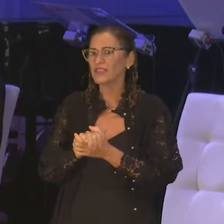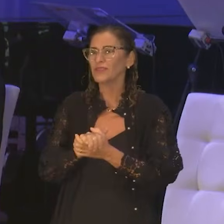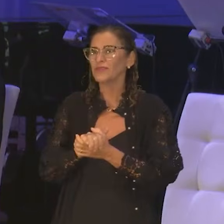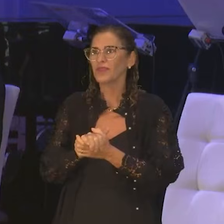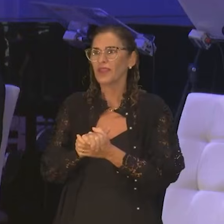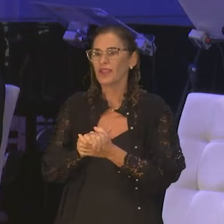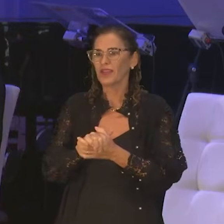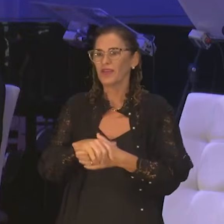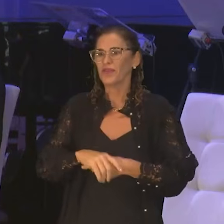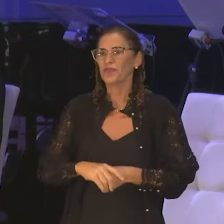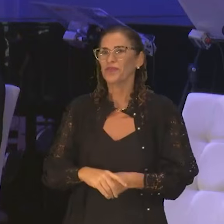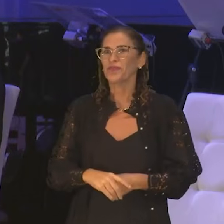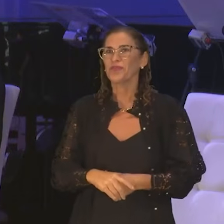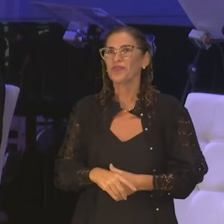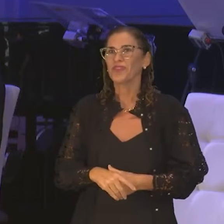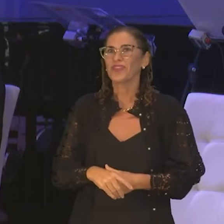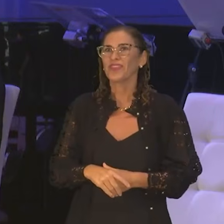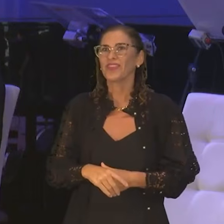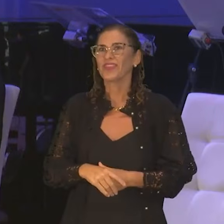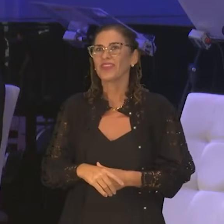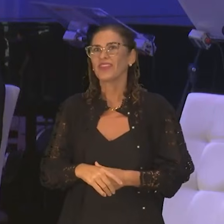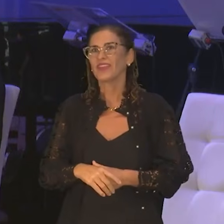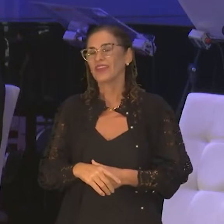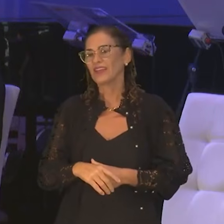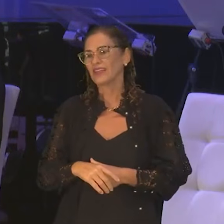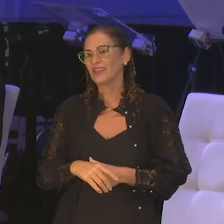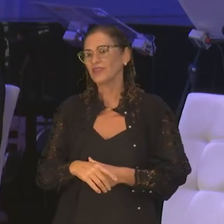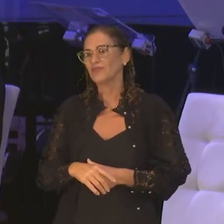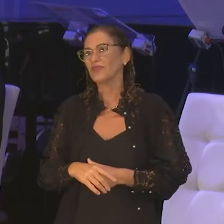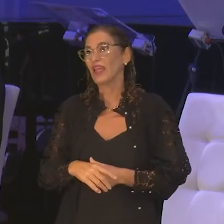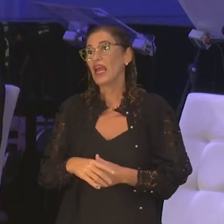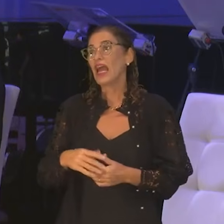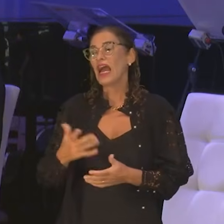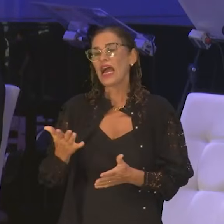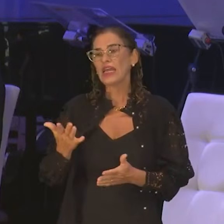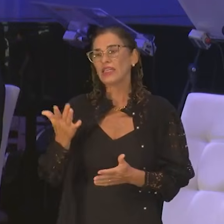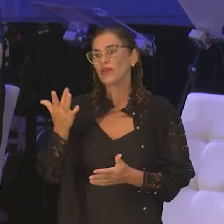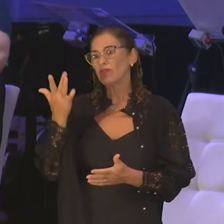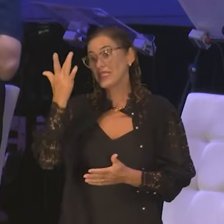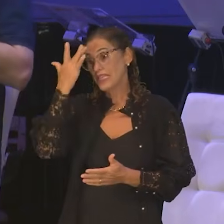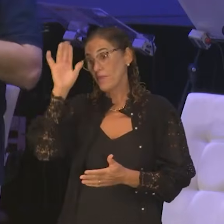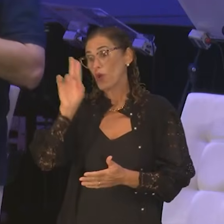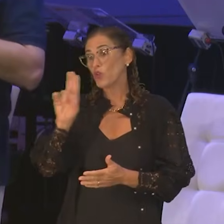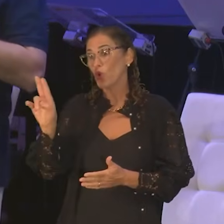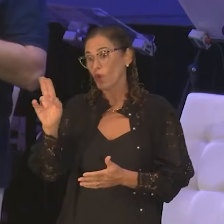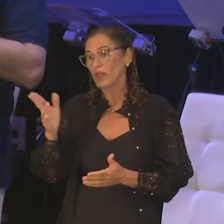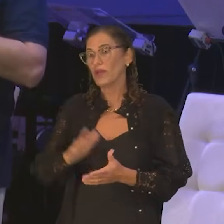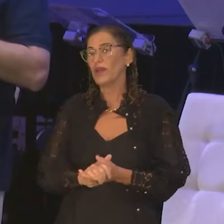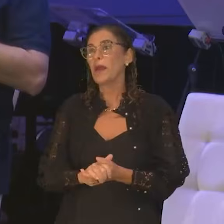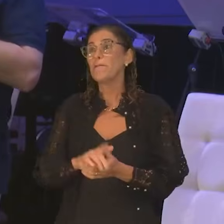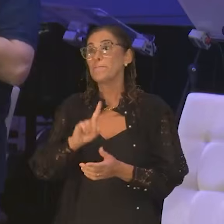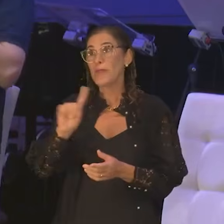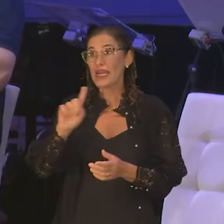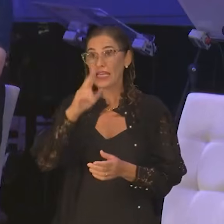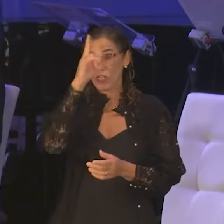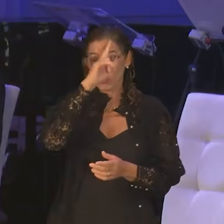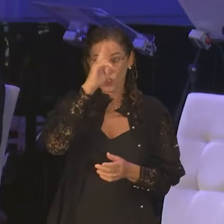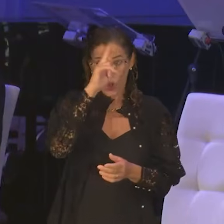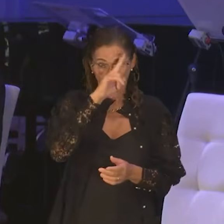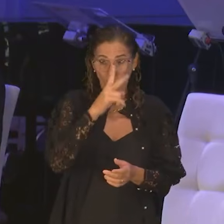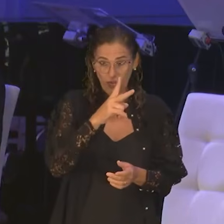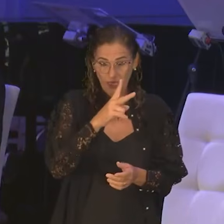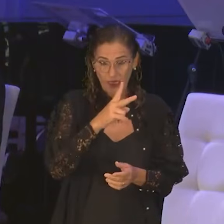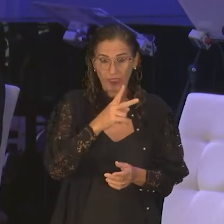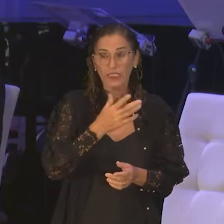não disse? Não disse ou disse? Não disse o nome, né? Nem as filhas de Ló têm nome, mas a história árabe tem o nome de esposa de Jó e de